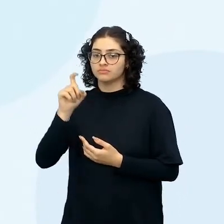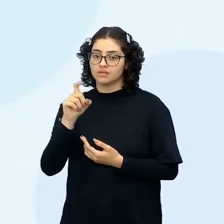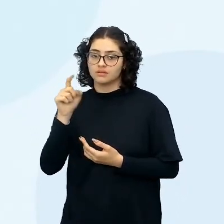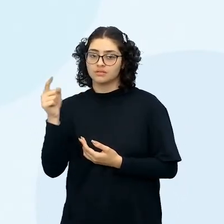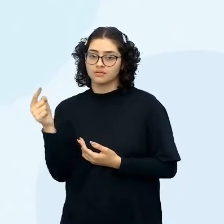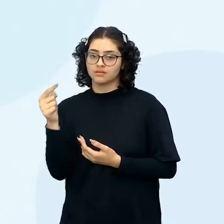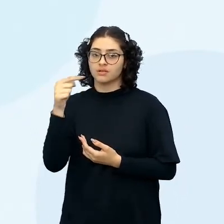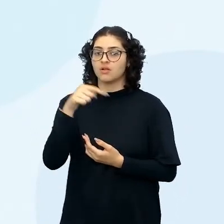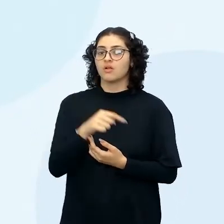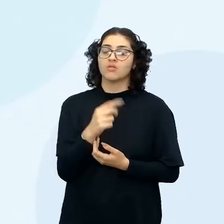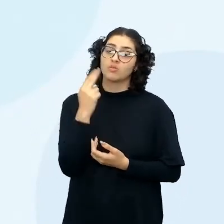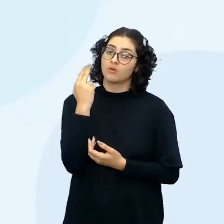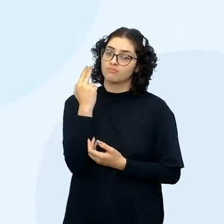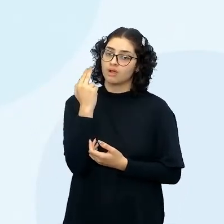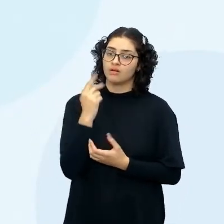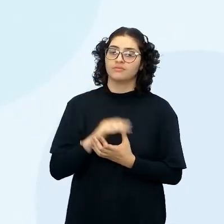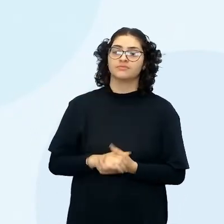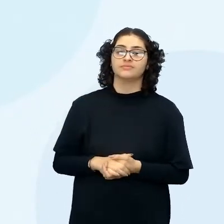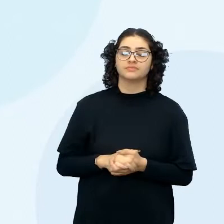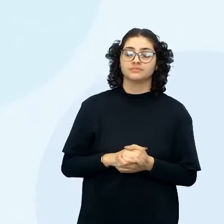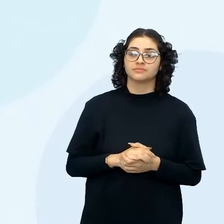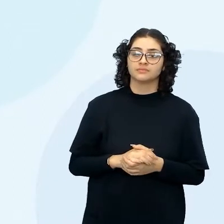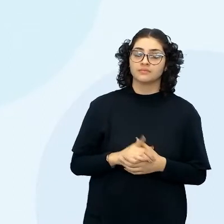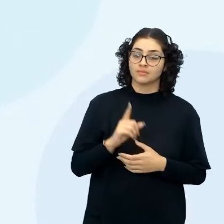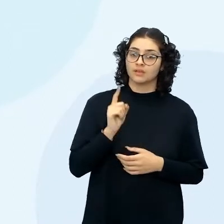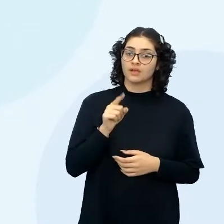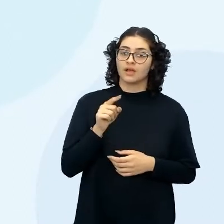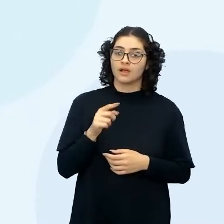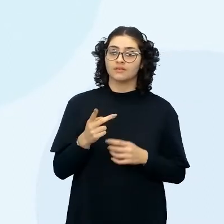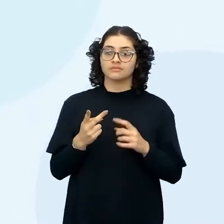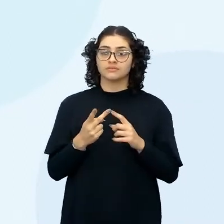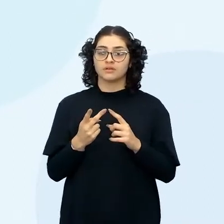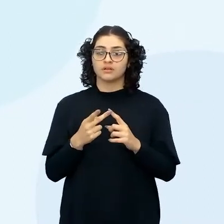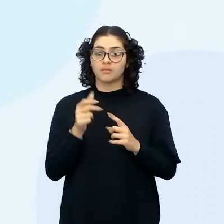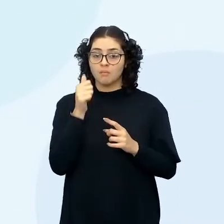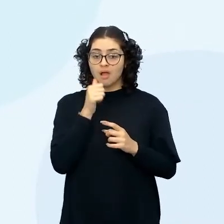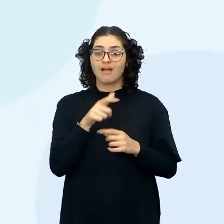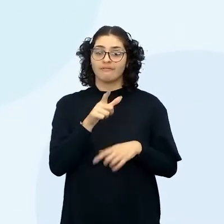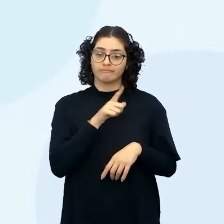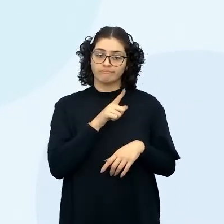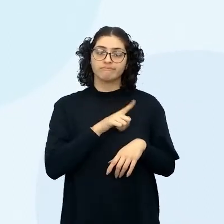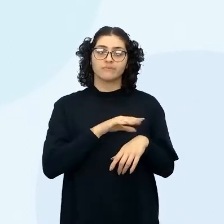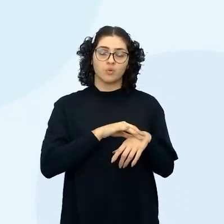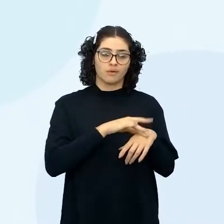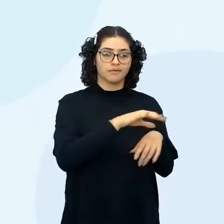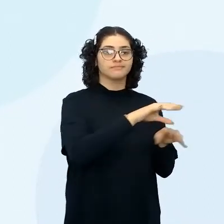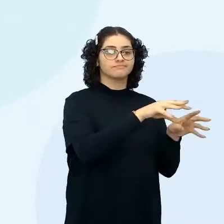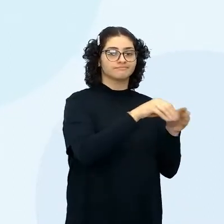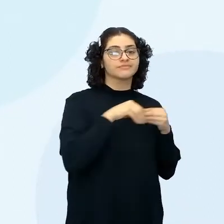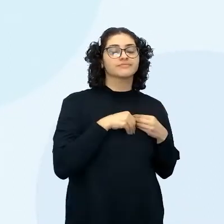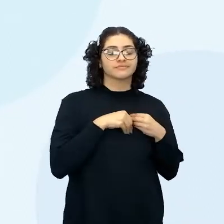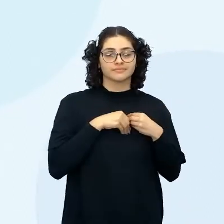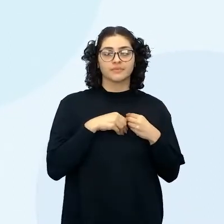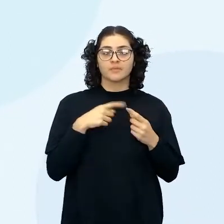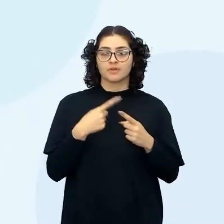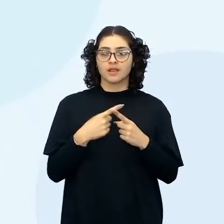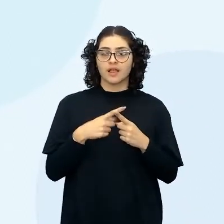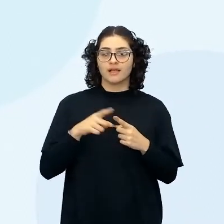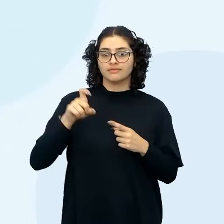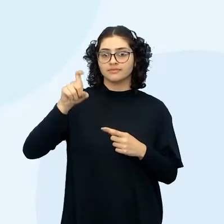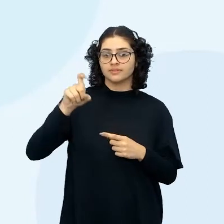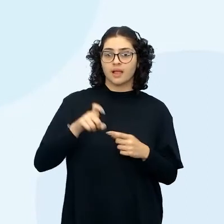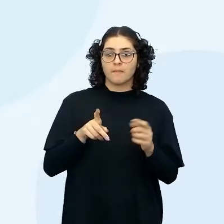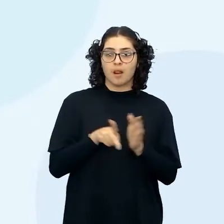X normal. Essa segunda mulher que nasceu é uma mulher portadora, porque ela carrega o X